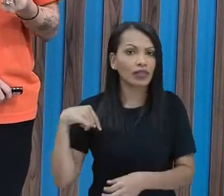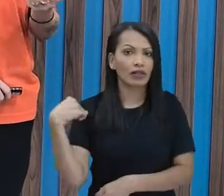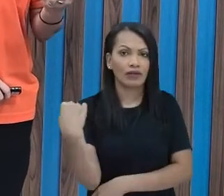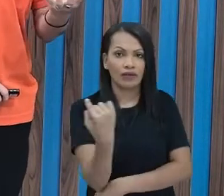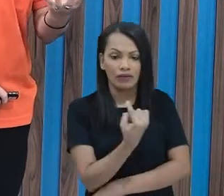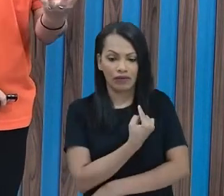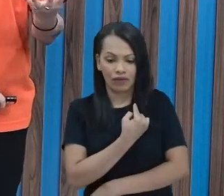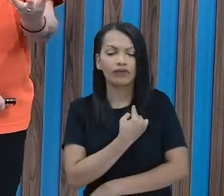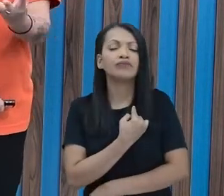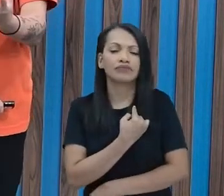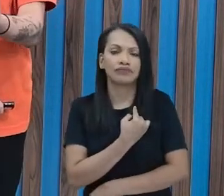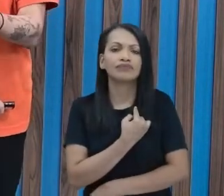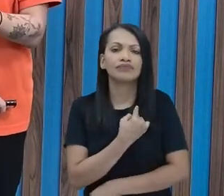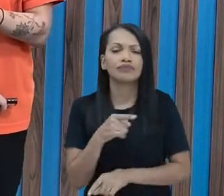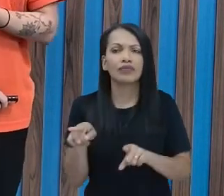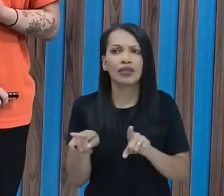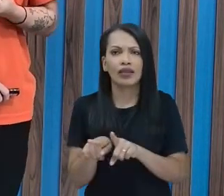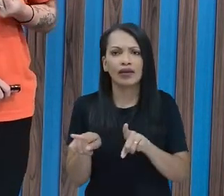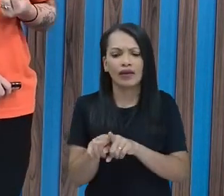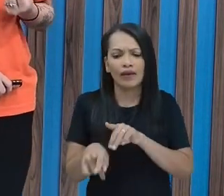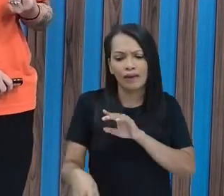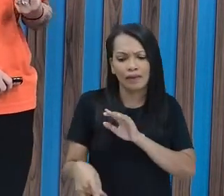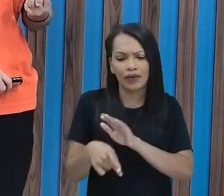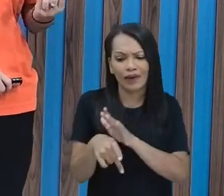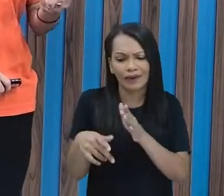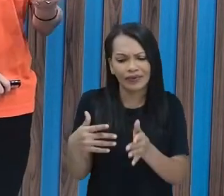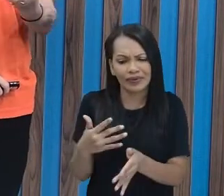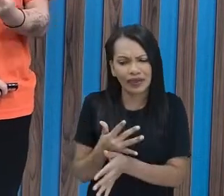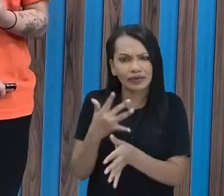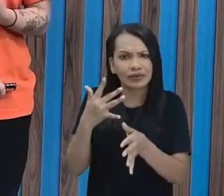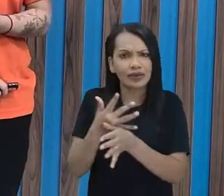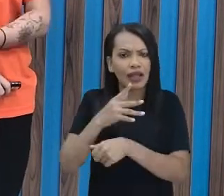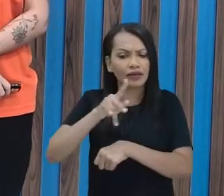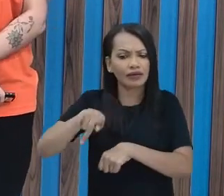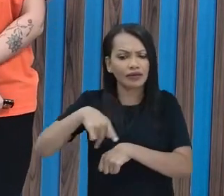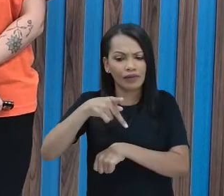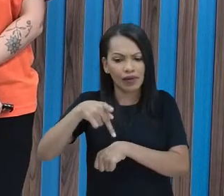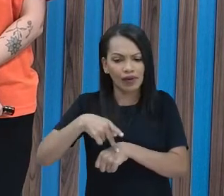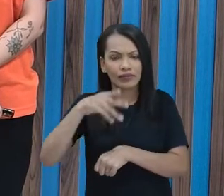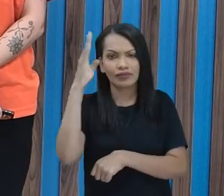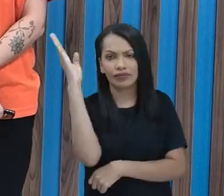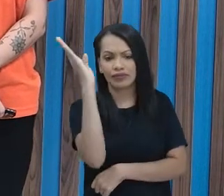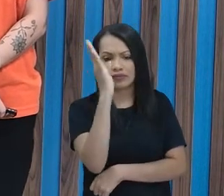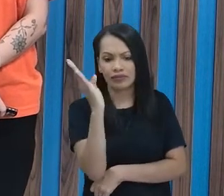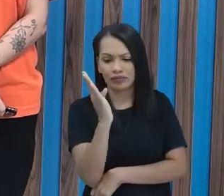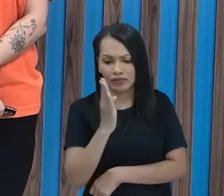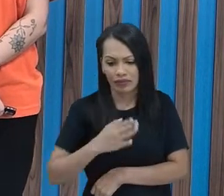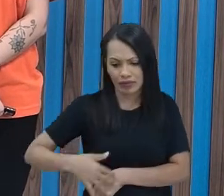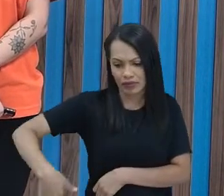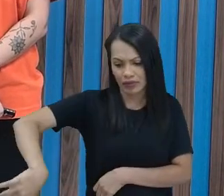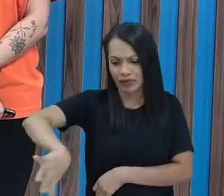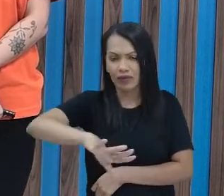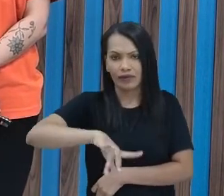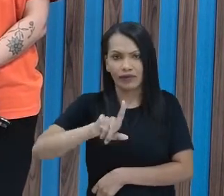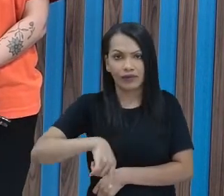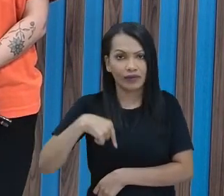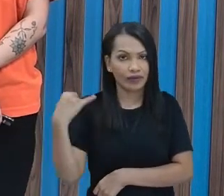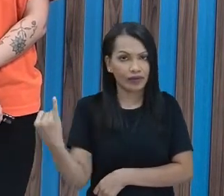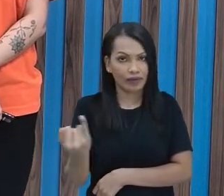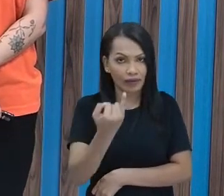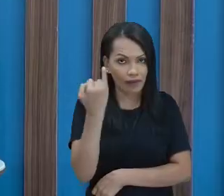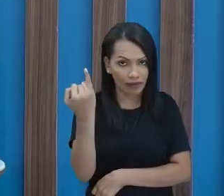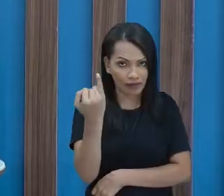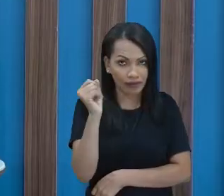aqui, dentro de um aspecto de uma cidade, de um país, de uma nação. São muito importantes, não é mesmo?